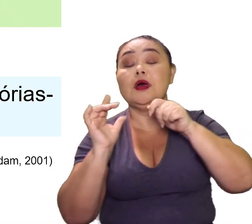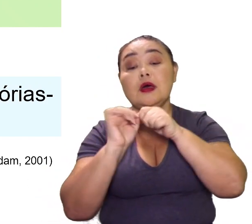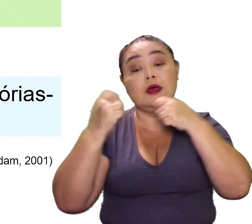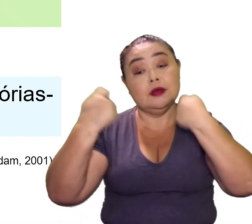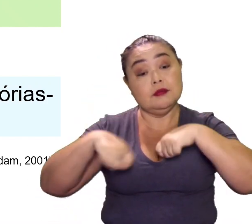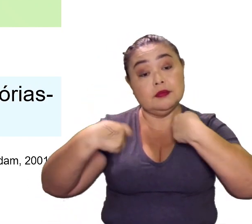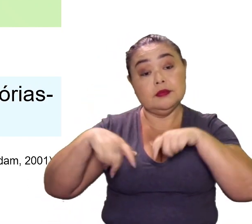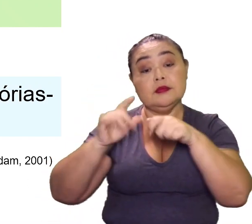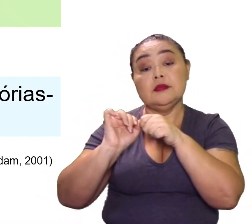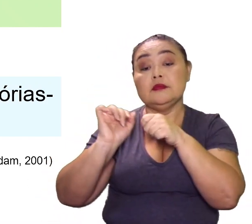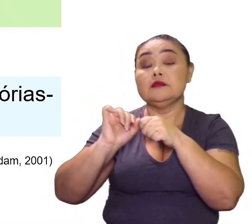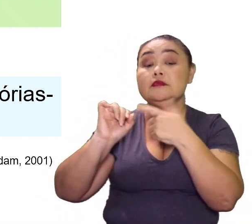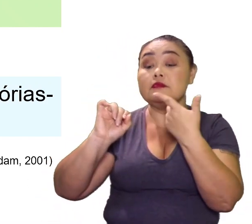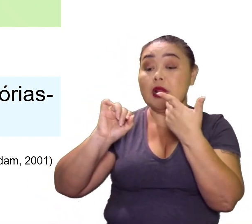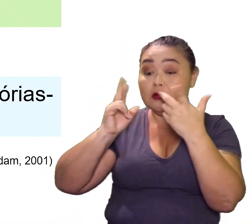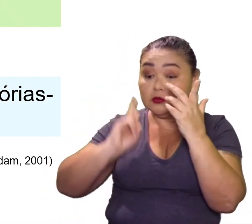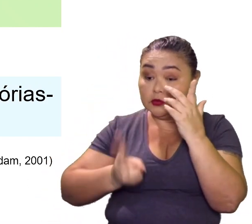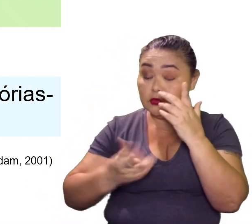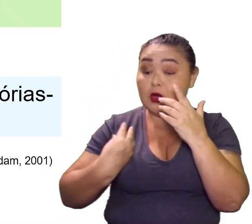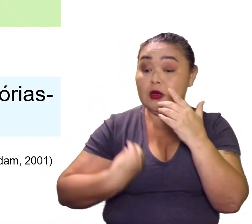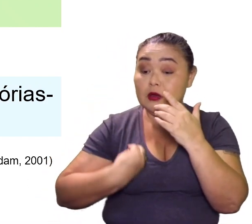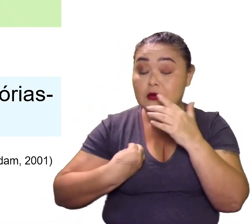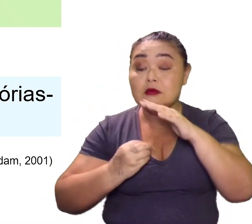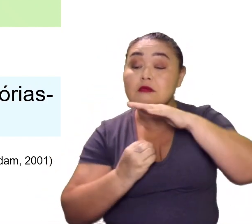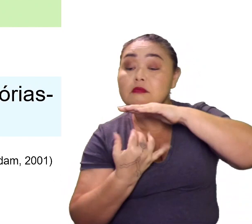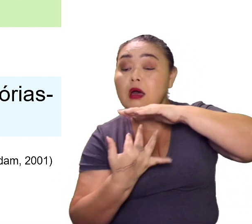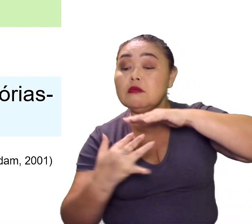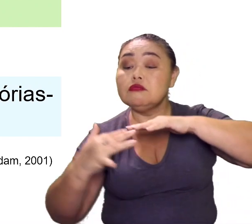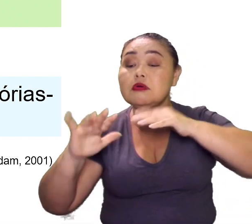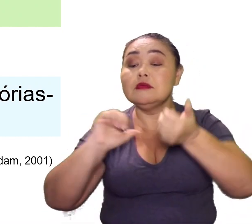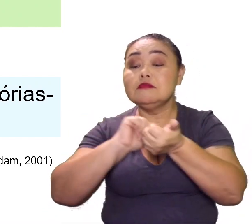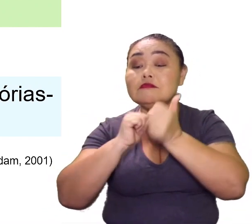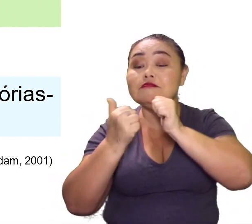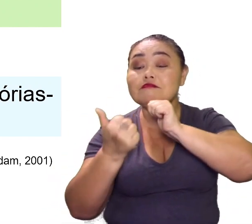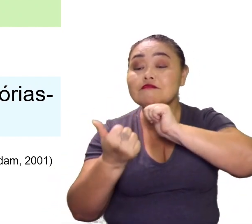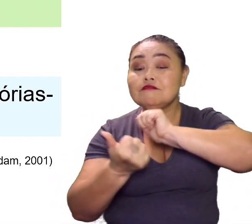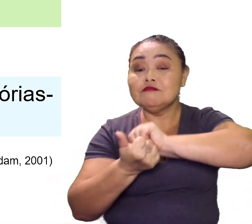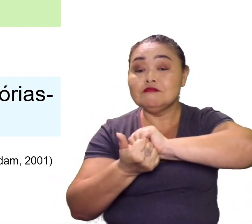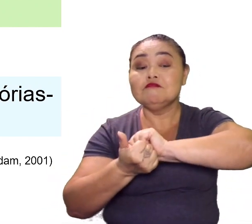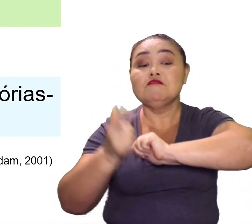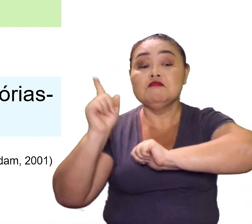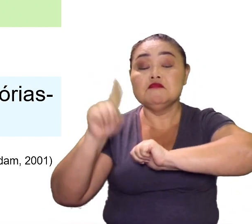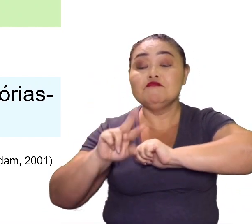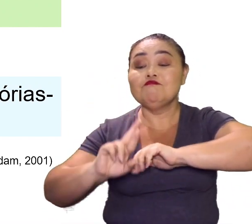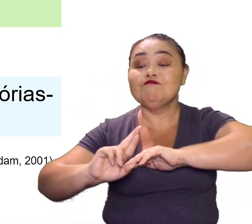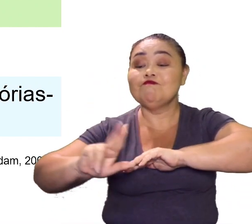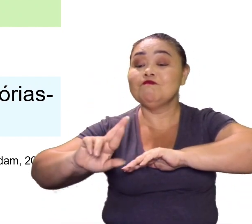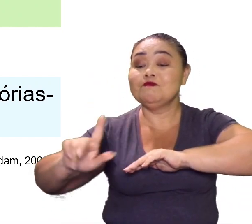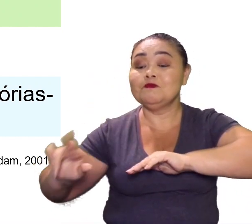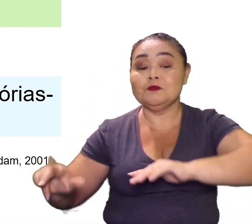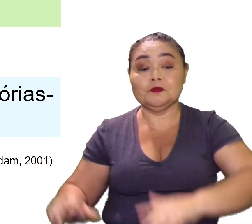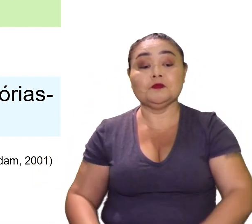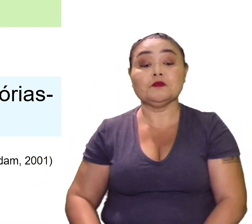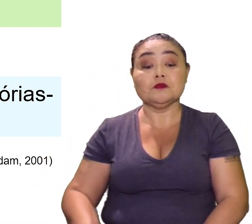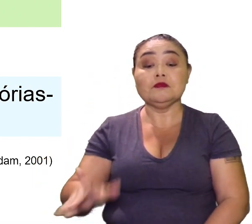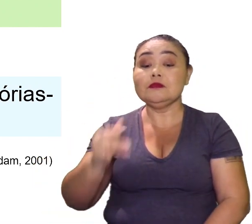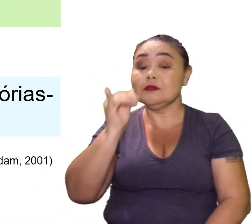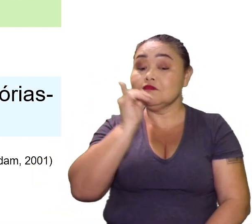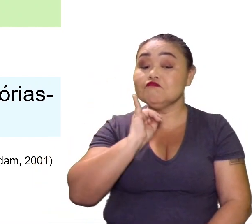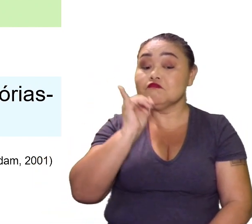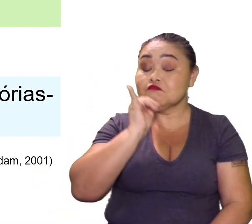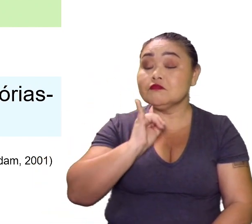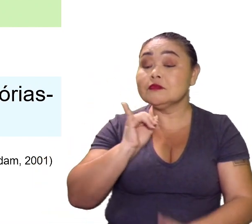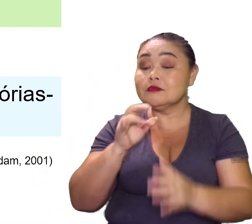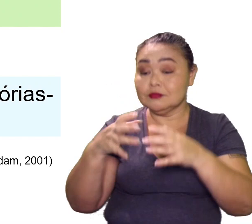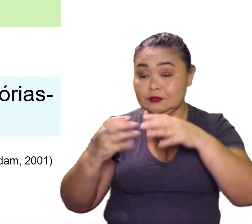essa condição, as plantas apresentam estratégias e adaptações diferenciadas. Exemplo